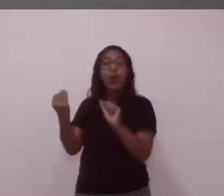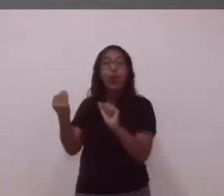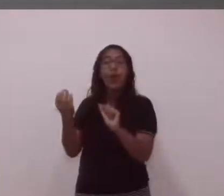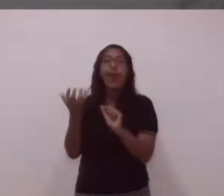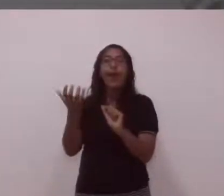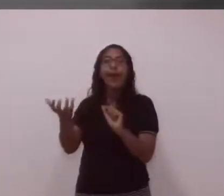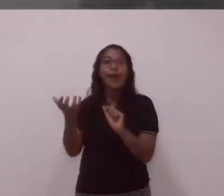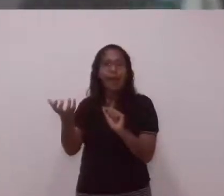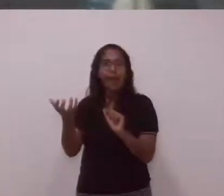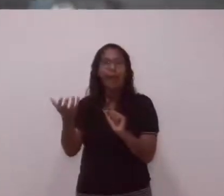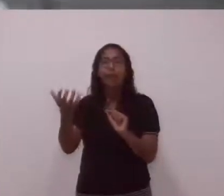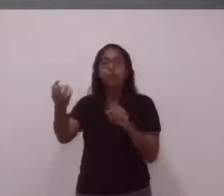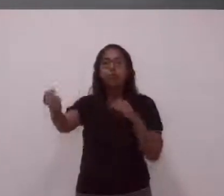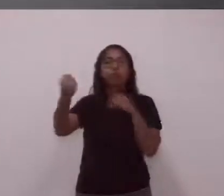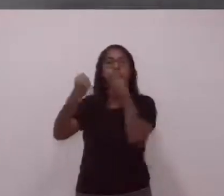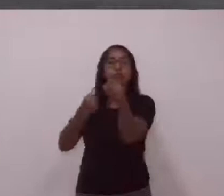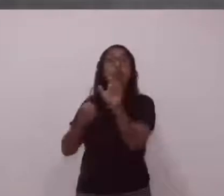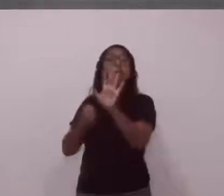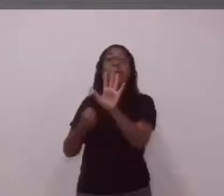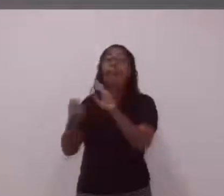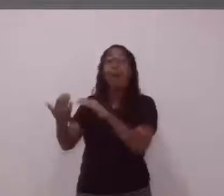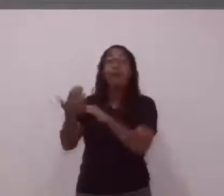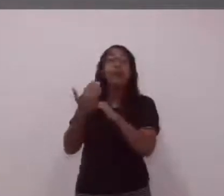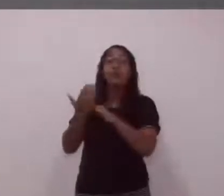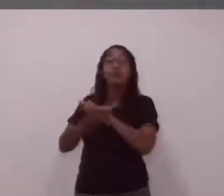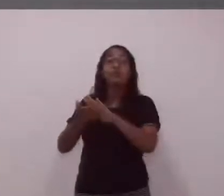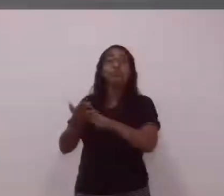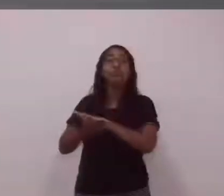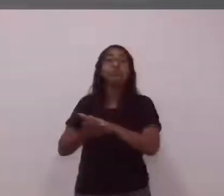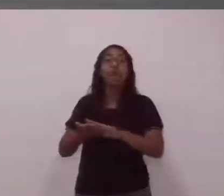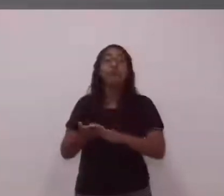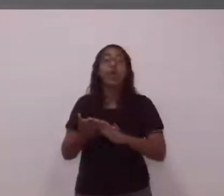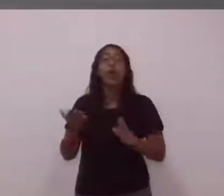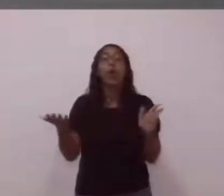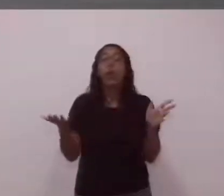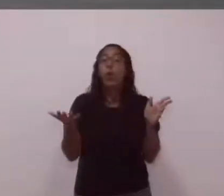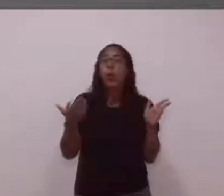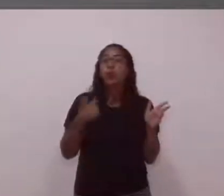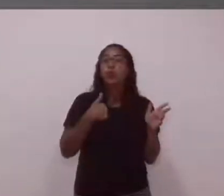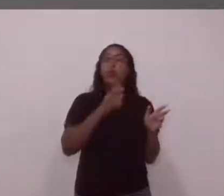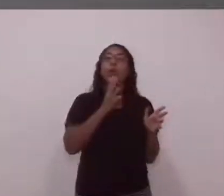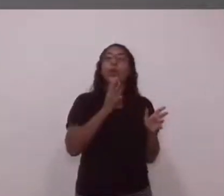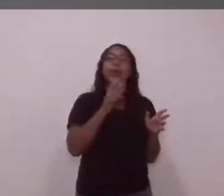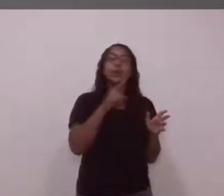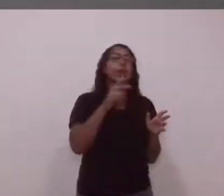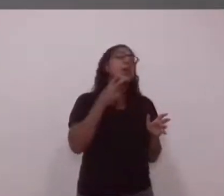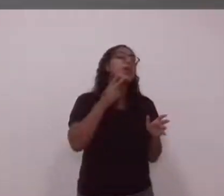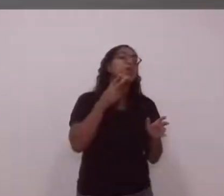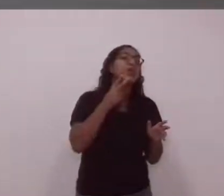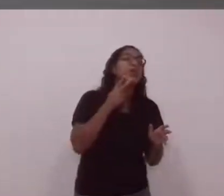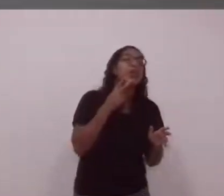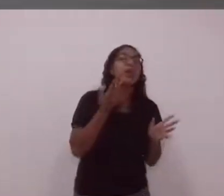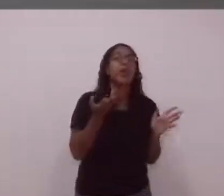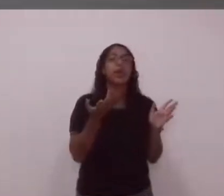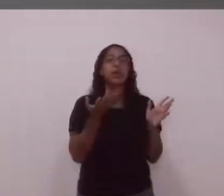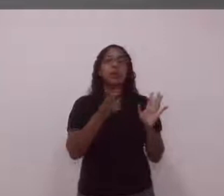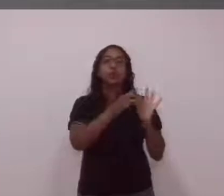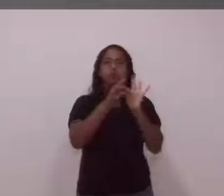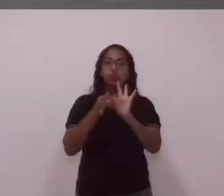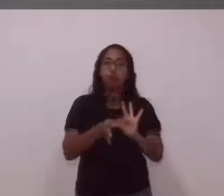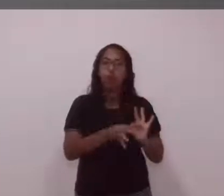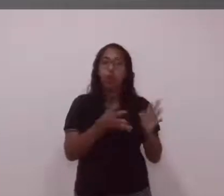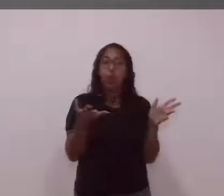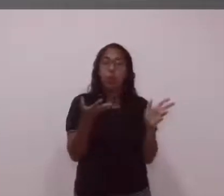esteja ninguém quer te ajudar a trabalhar hoje eu conheci um grupo há pouco tempo que é o Vinhedo Imparcial são amigos hoje